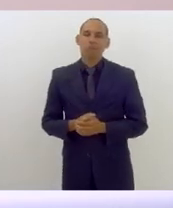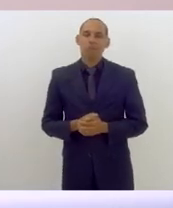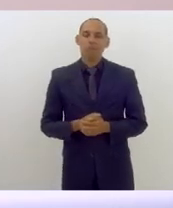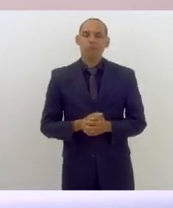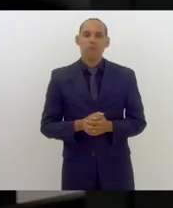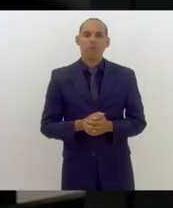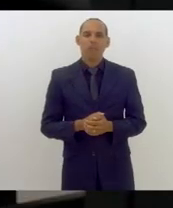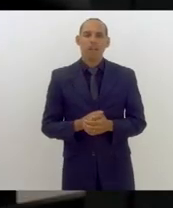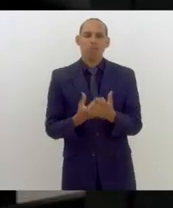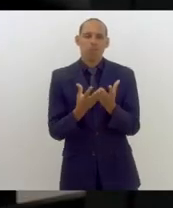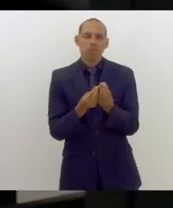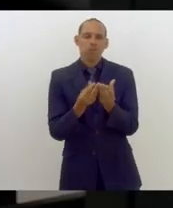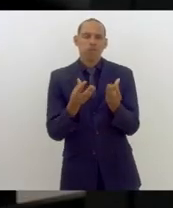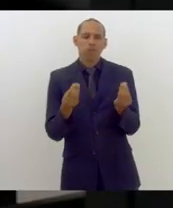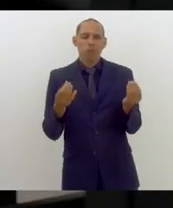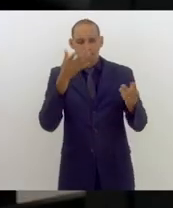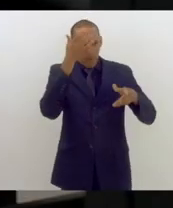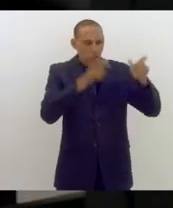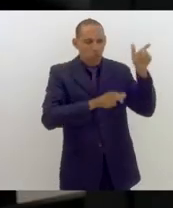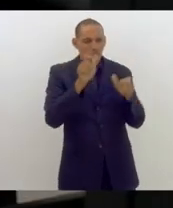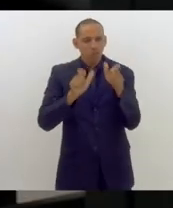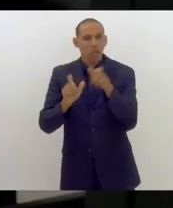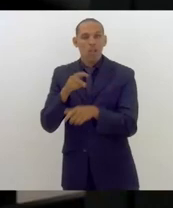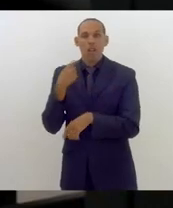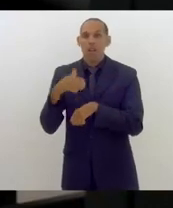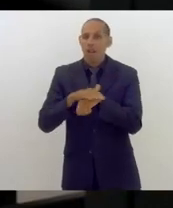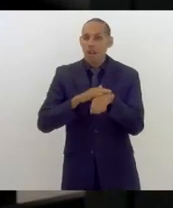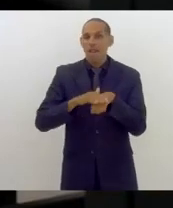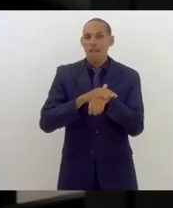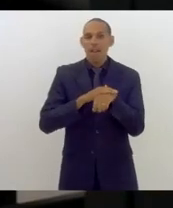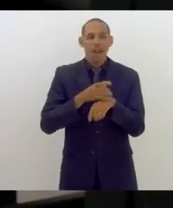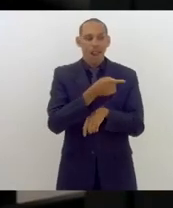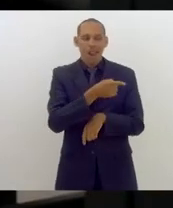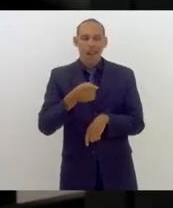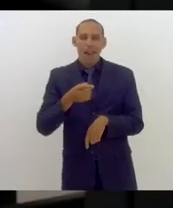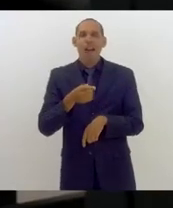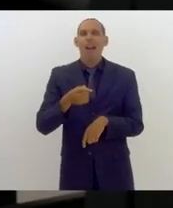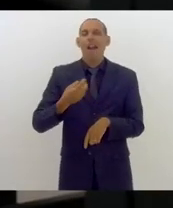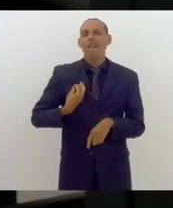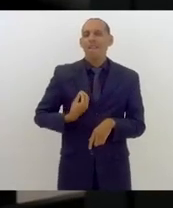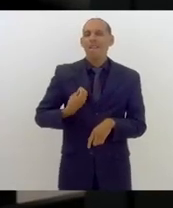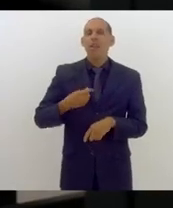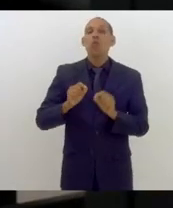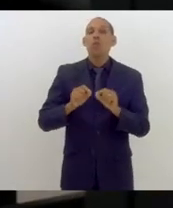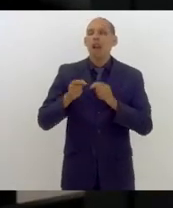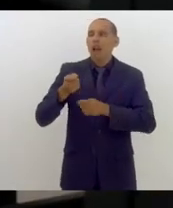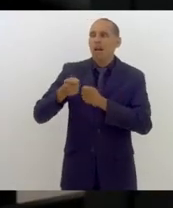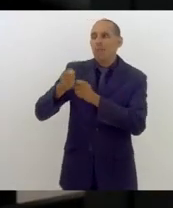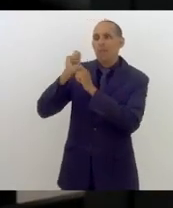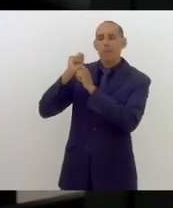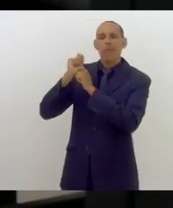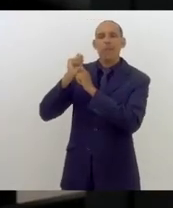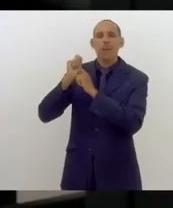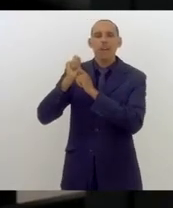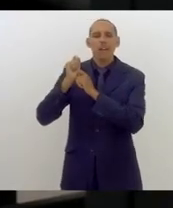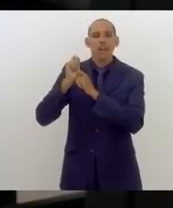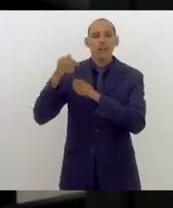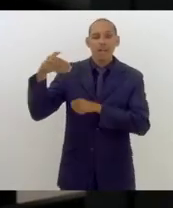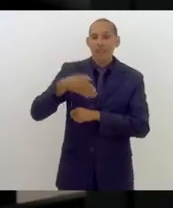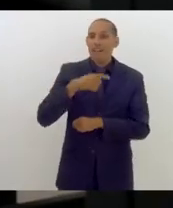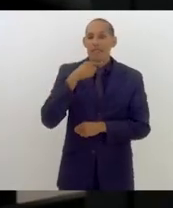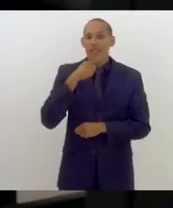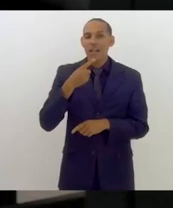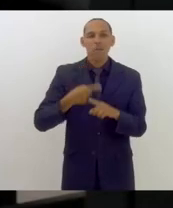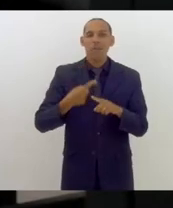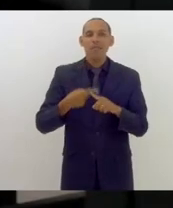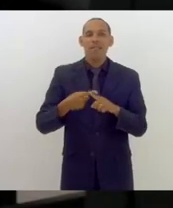muitas muitas das pessoas que nós conversamos que moram na região e vivem na pesca não não pode estar presentes hoje porque elas estão tendo que trabalhar